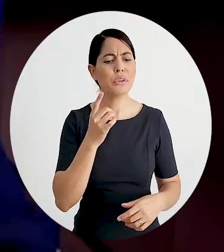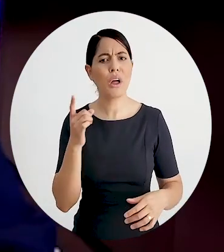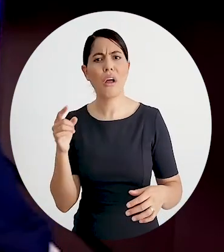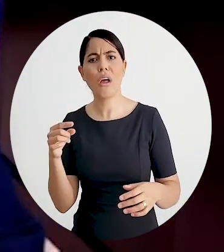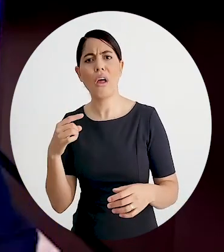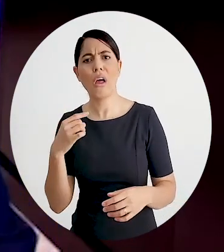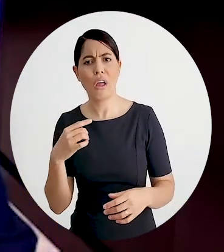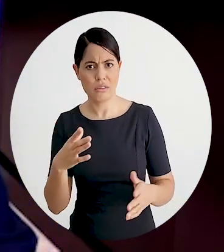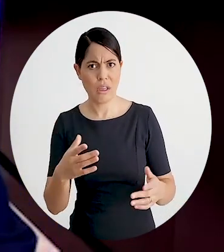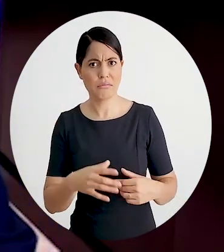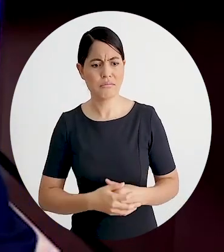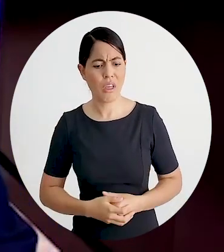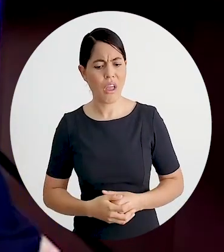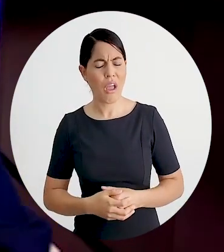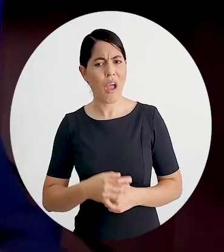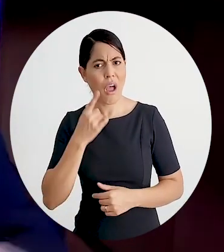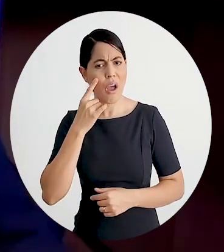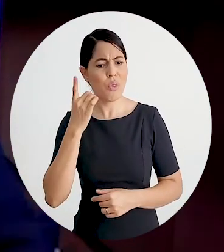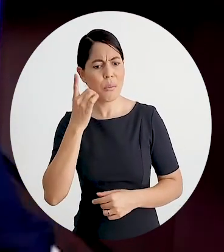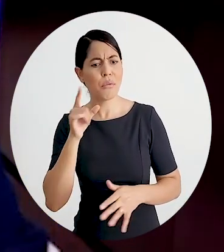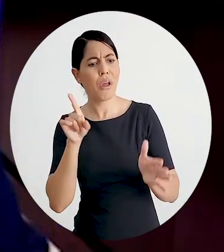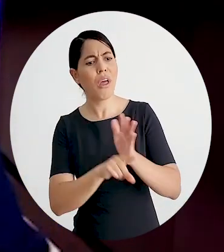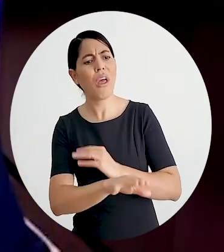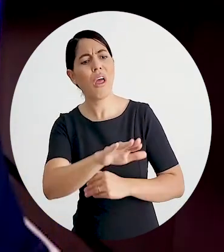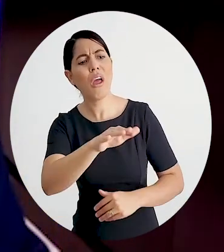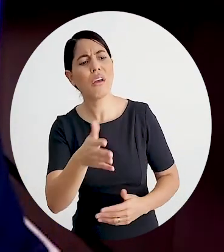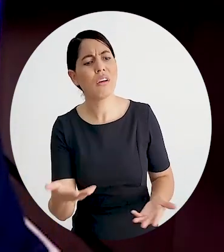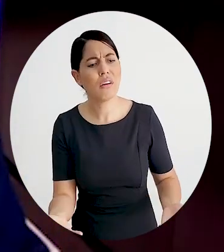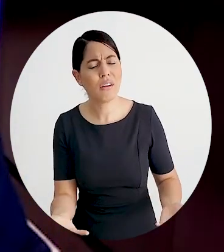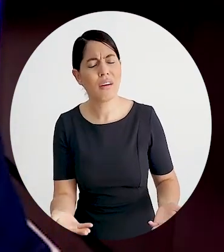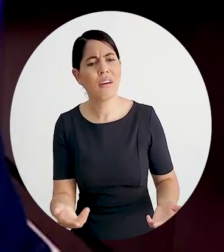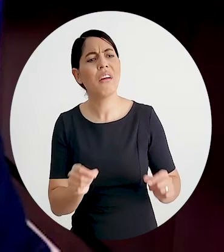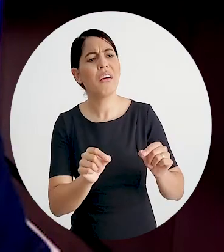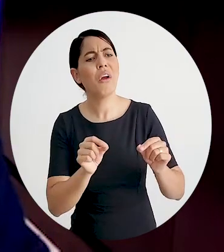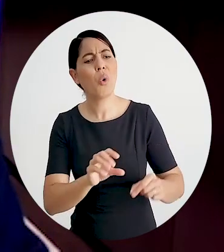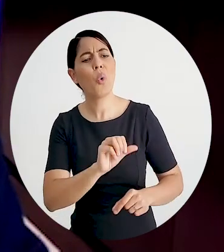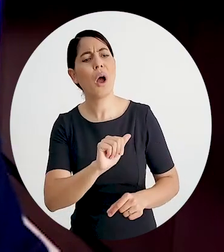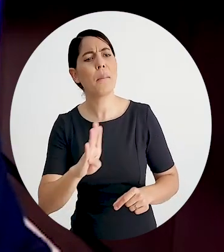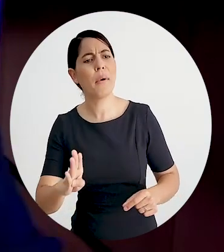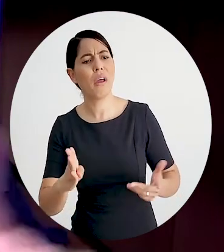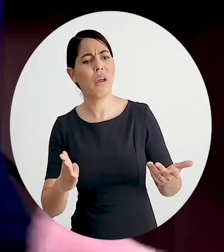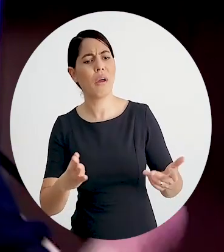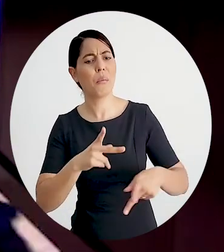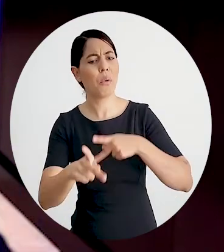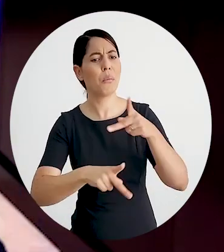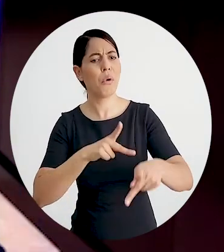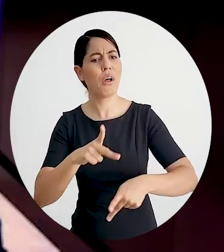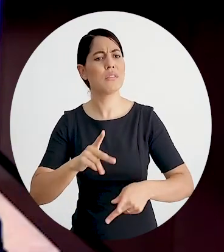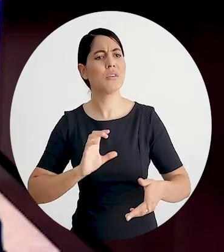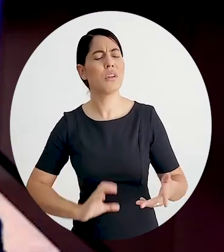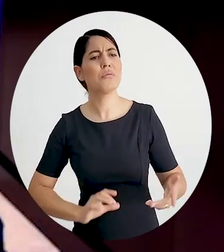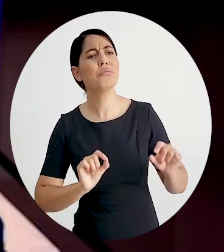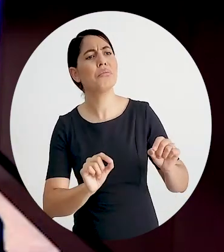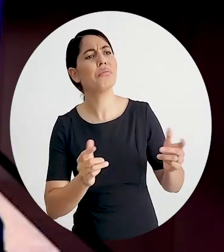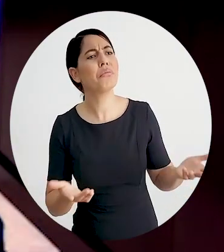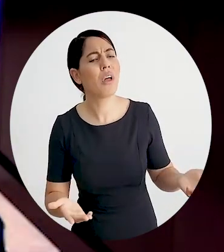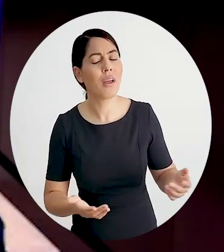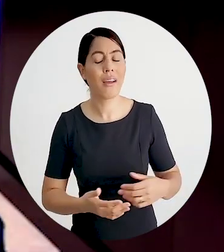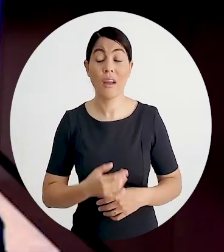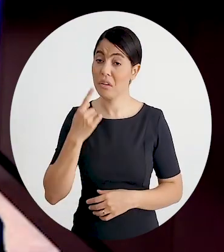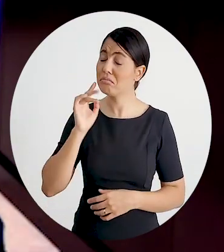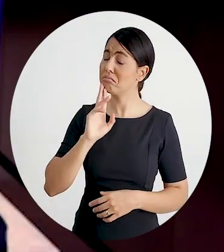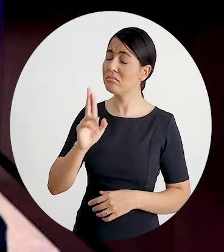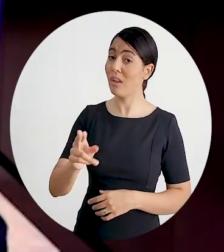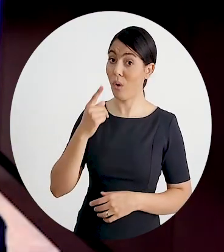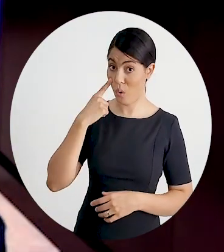OAB é a voz da sociedade brasileira? Eu respondi a ele, olha, quem